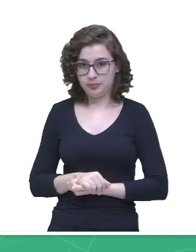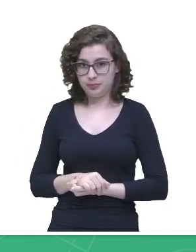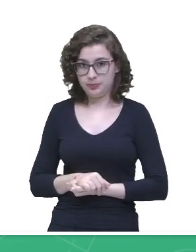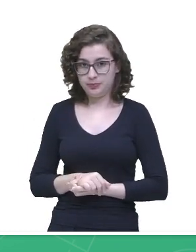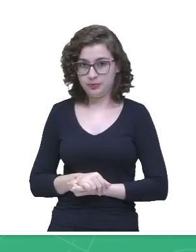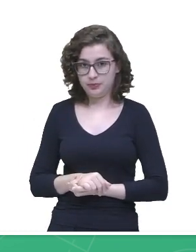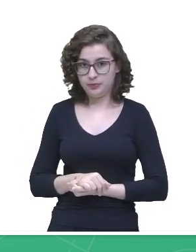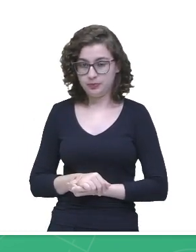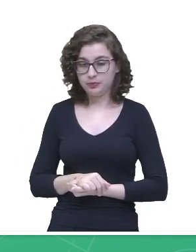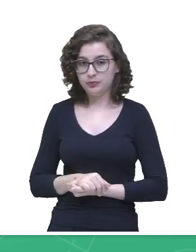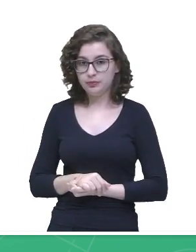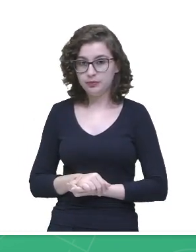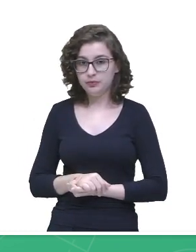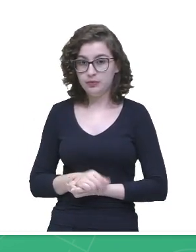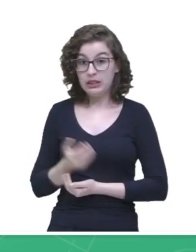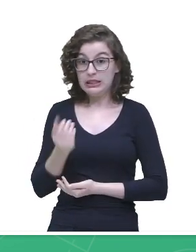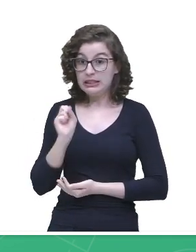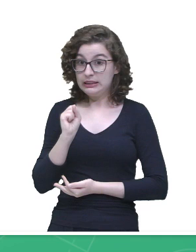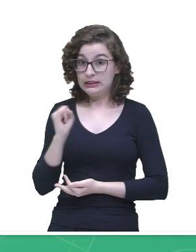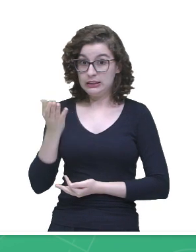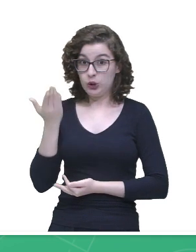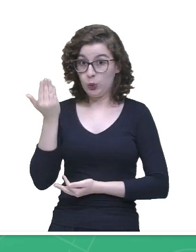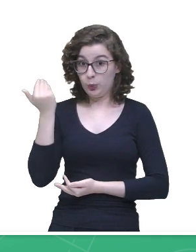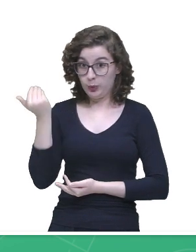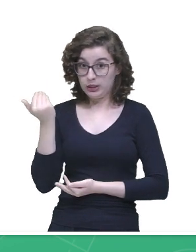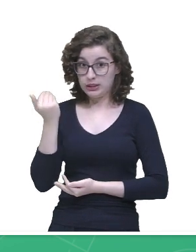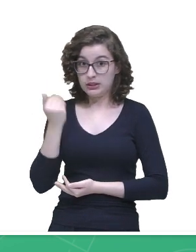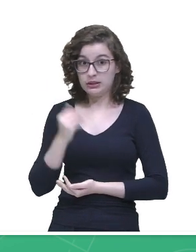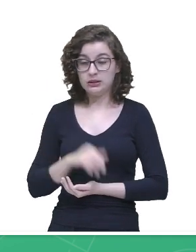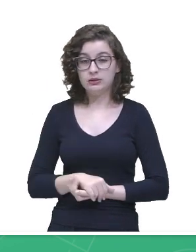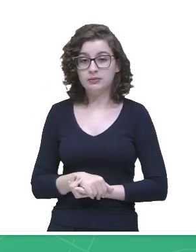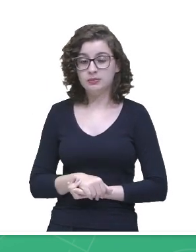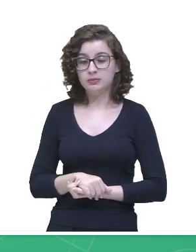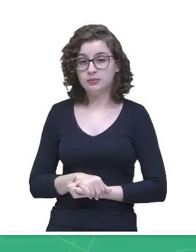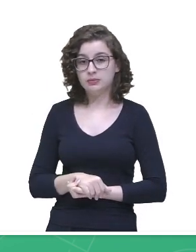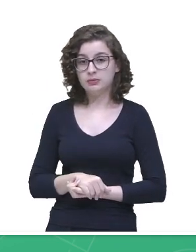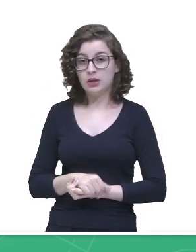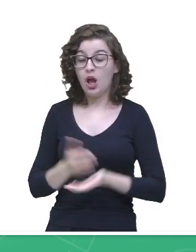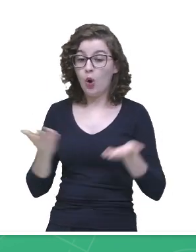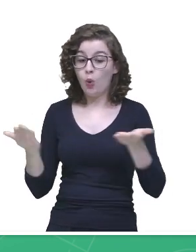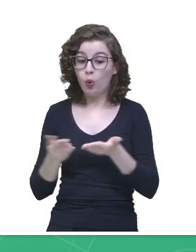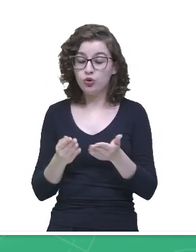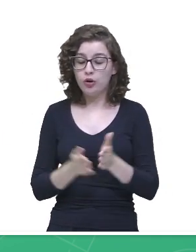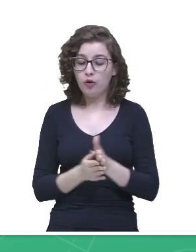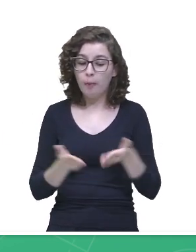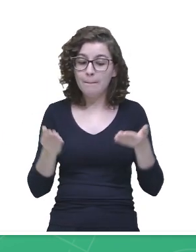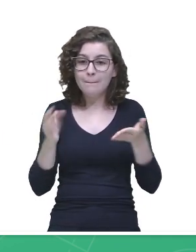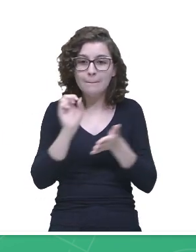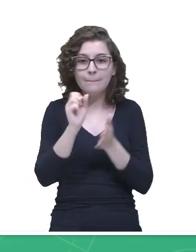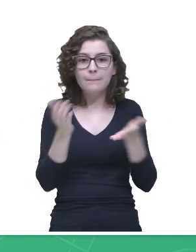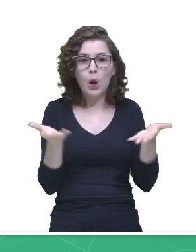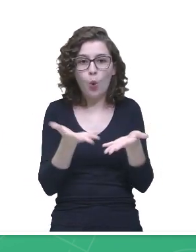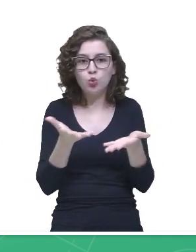composto, o verbo haber tem que estar conjugado no presente do indicativo, do jeito que está aí. Adiante.